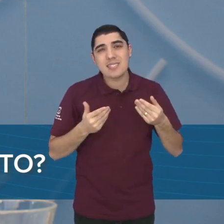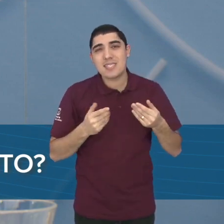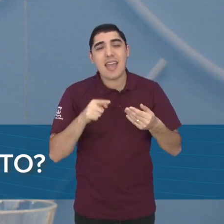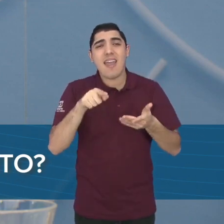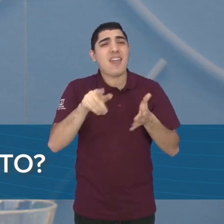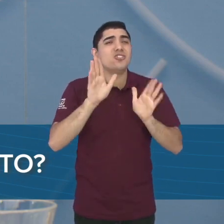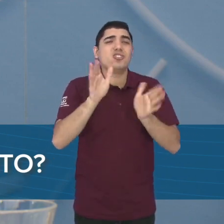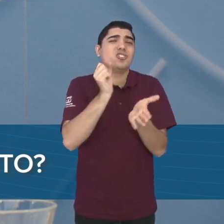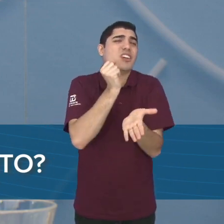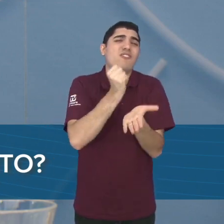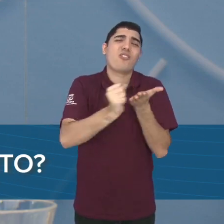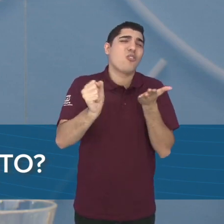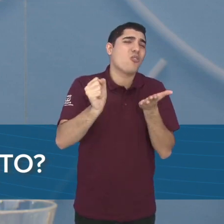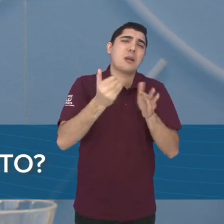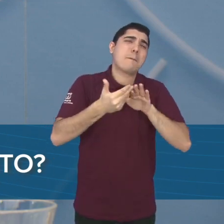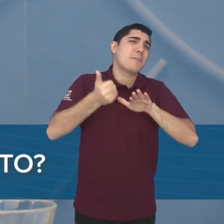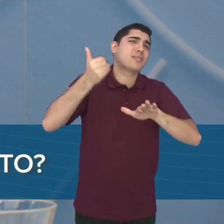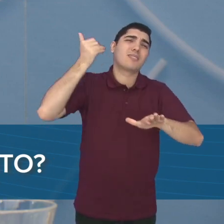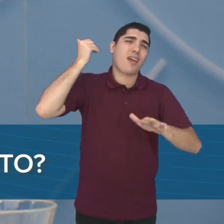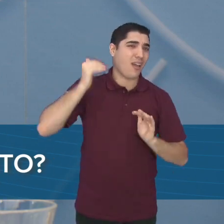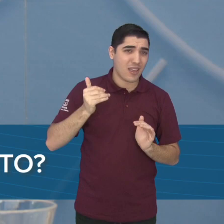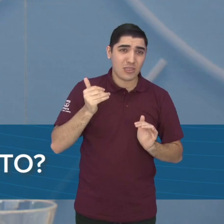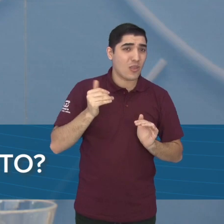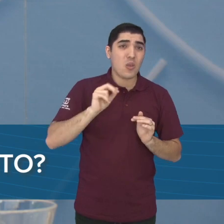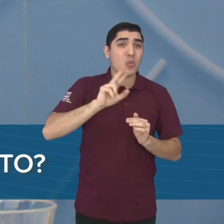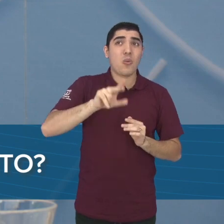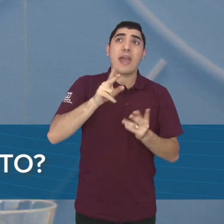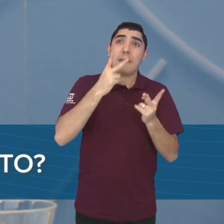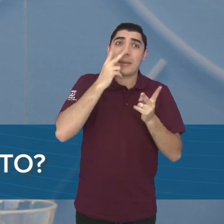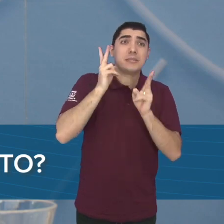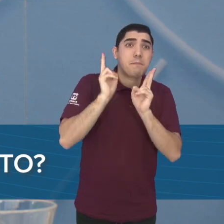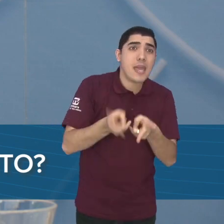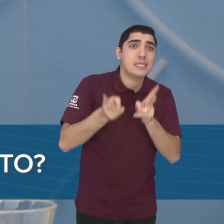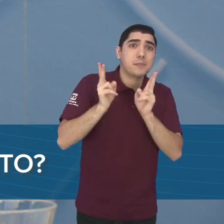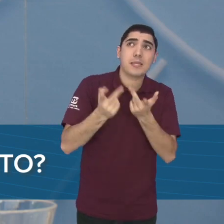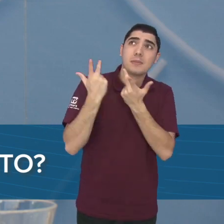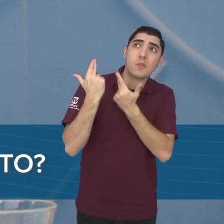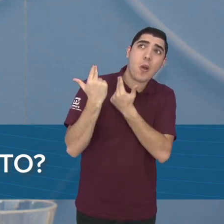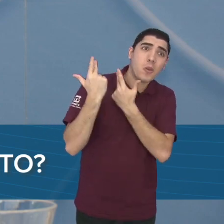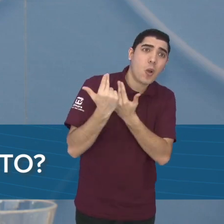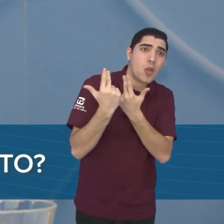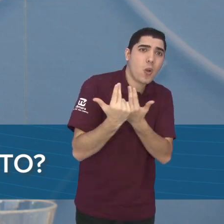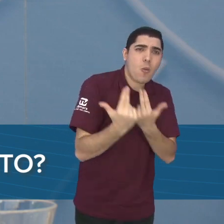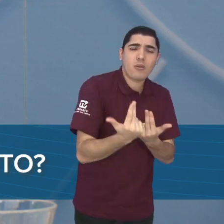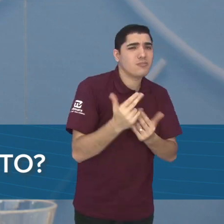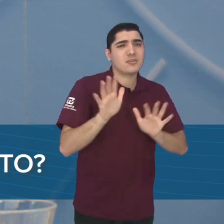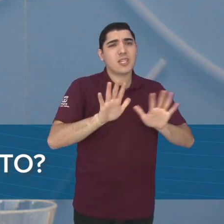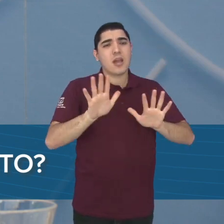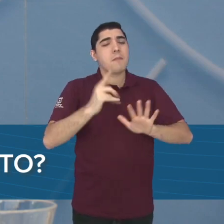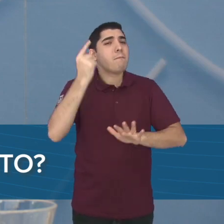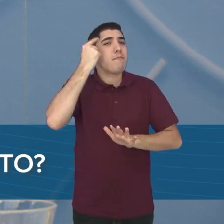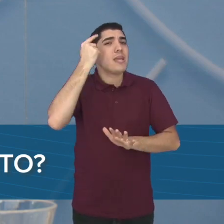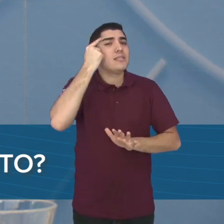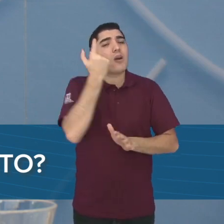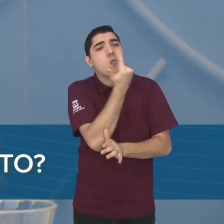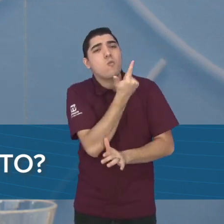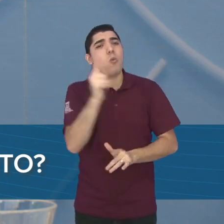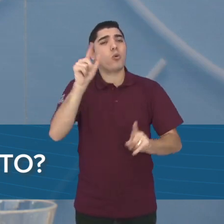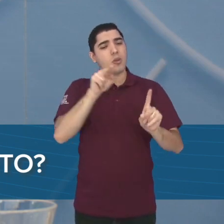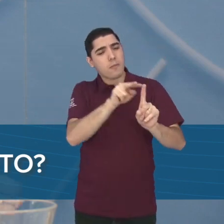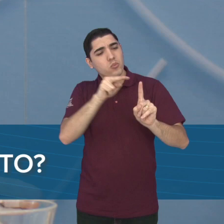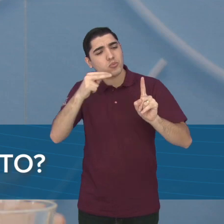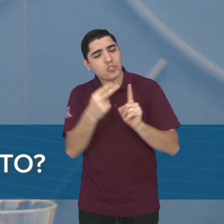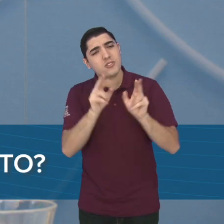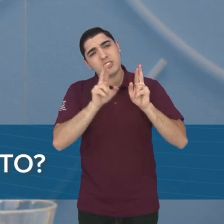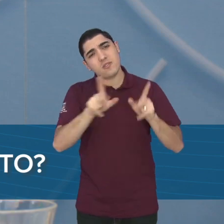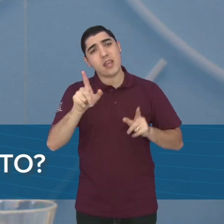de mim que eu estou trazendo talvez uma repetição ali, né? Então, por que não olhar para as histórias de um